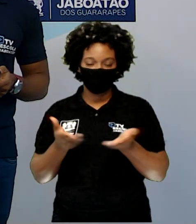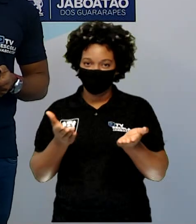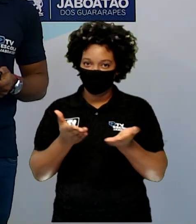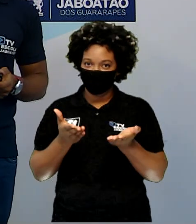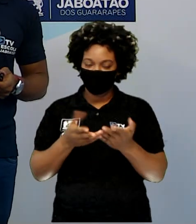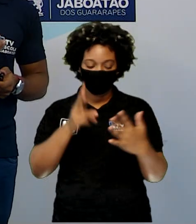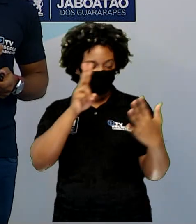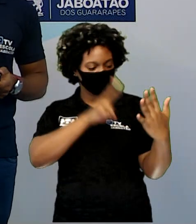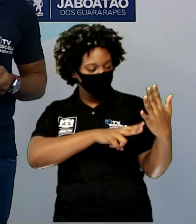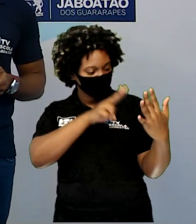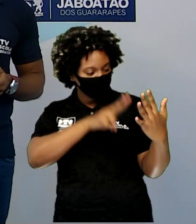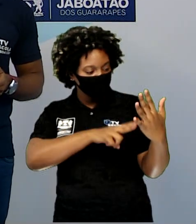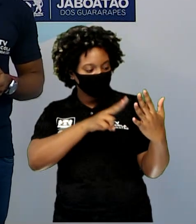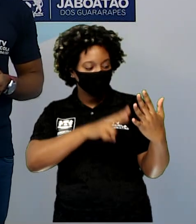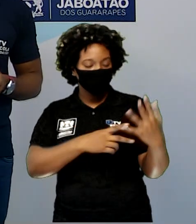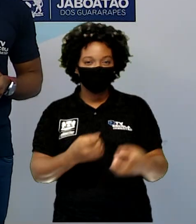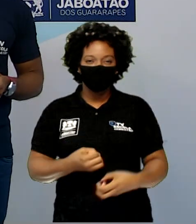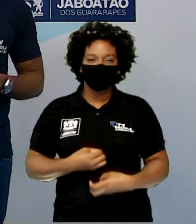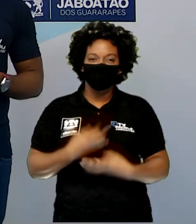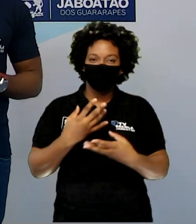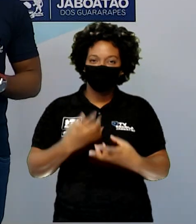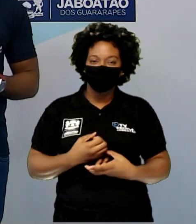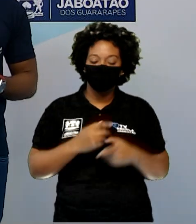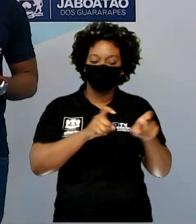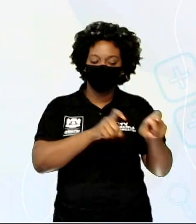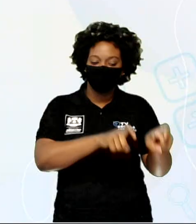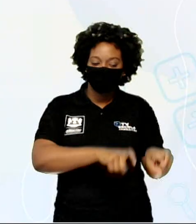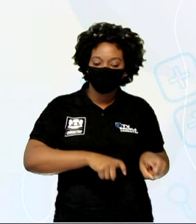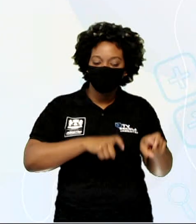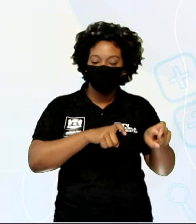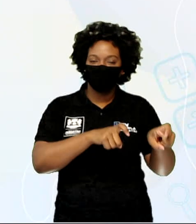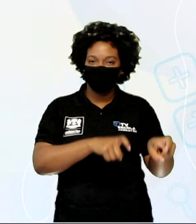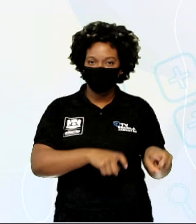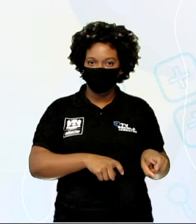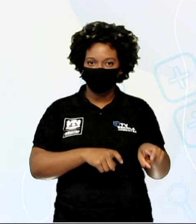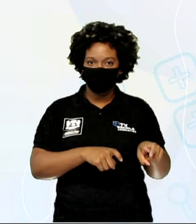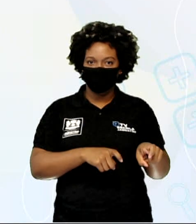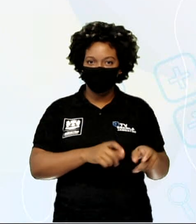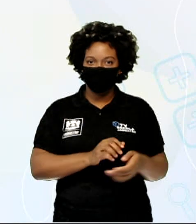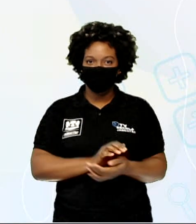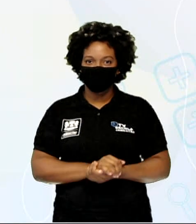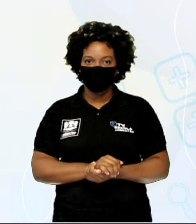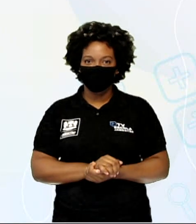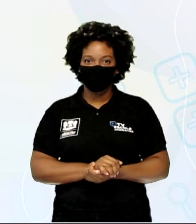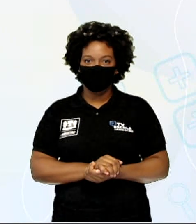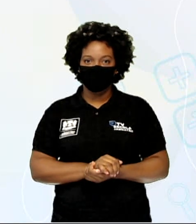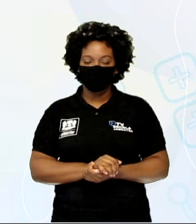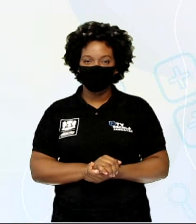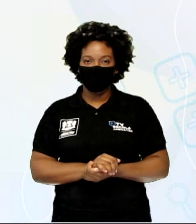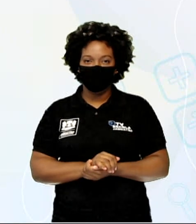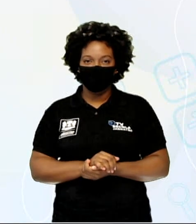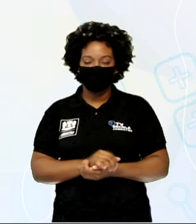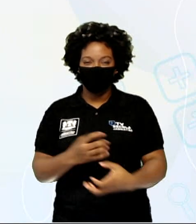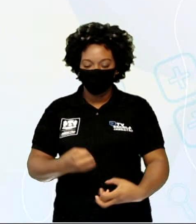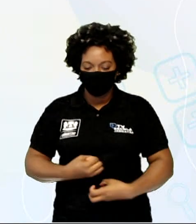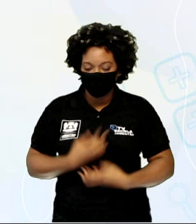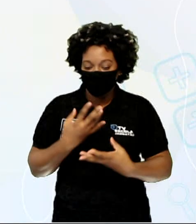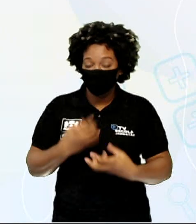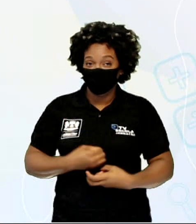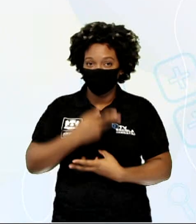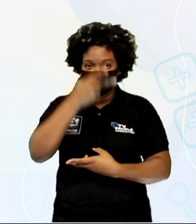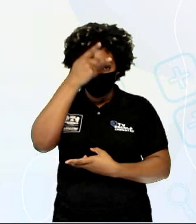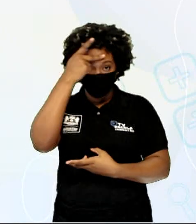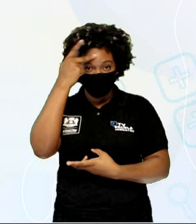a lermos Poeta da Roça, de Patativa do Assaré. Esse grande poeta, nesse grande